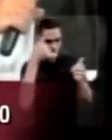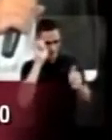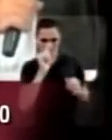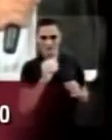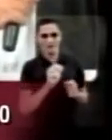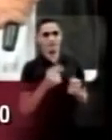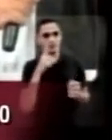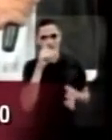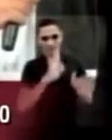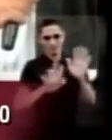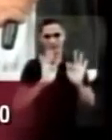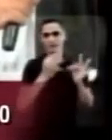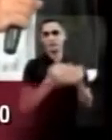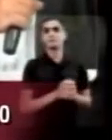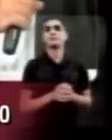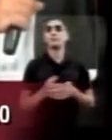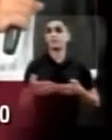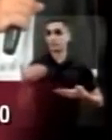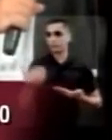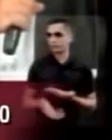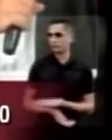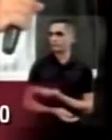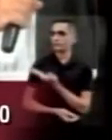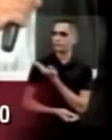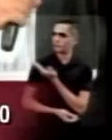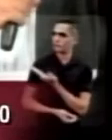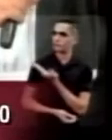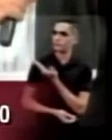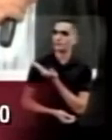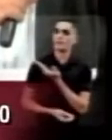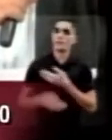Neste outro gráfico, nós vamos mostrar